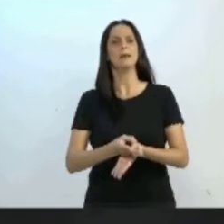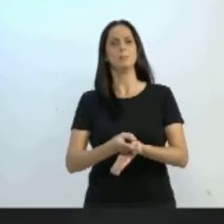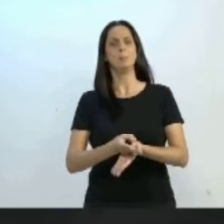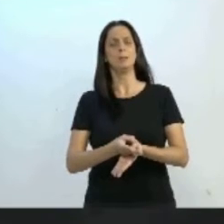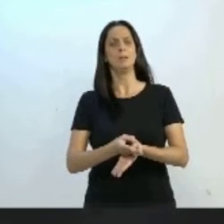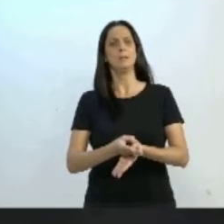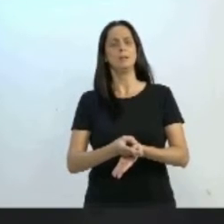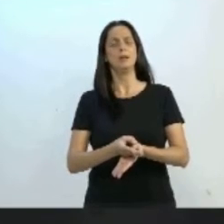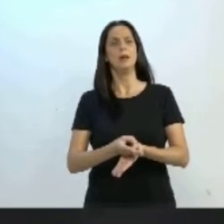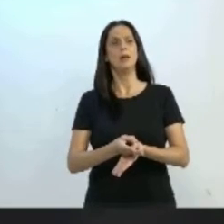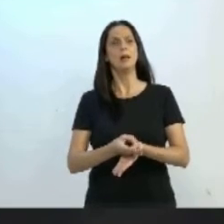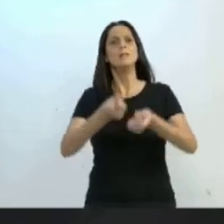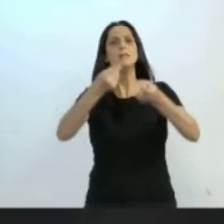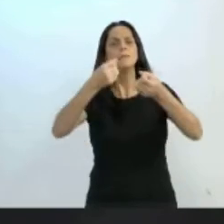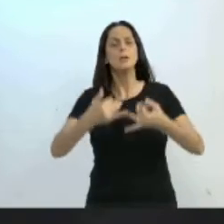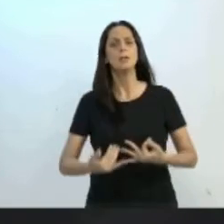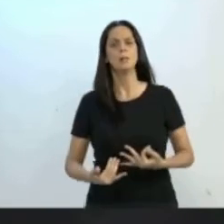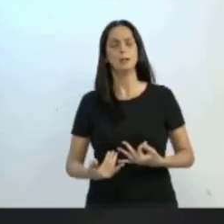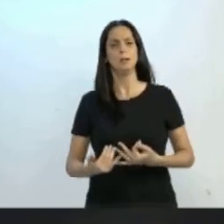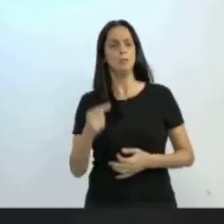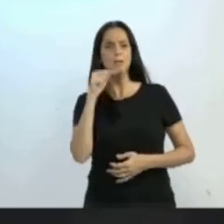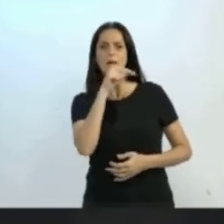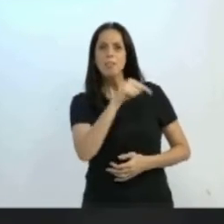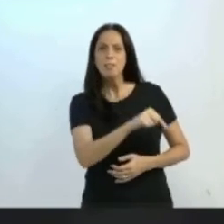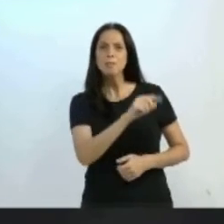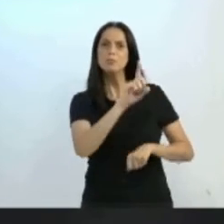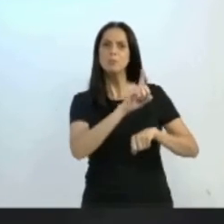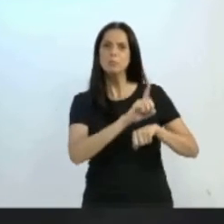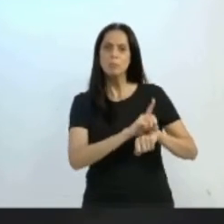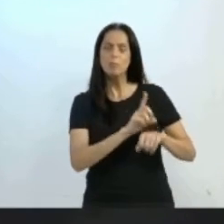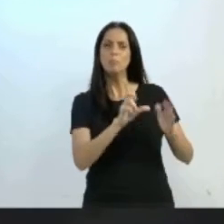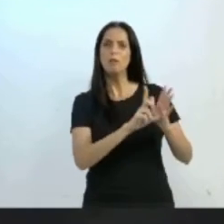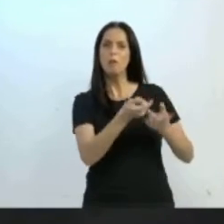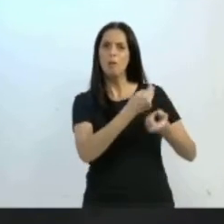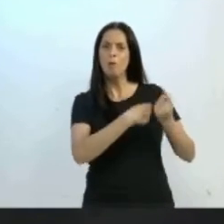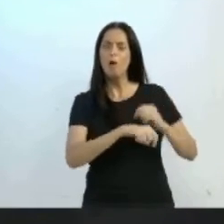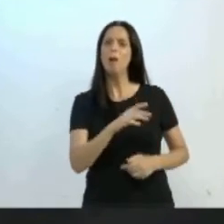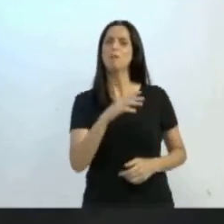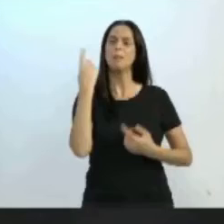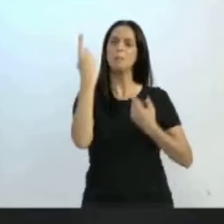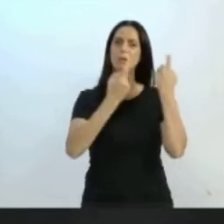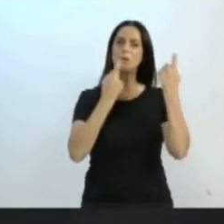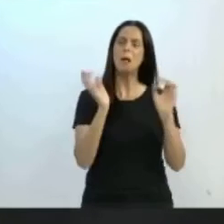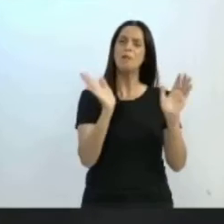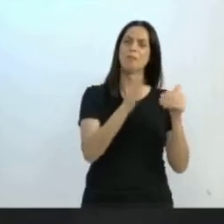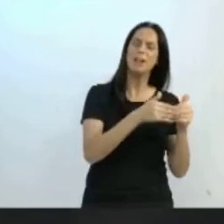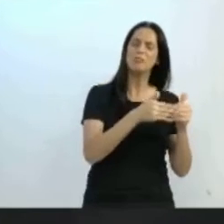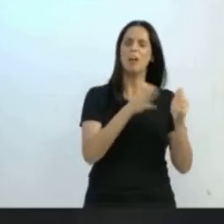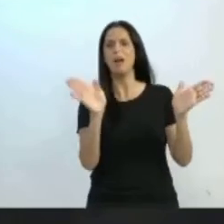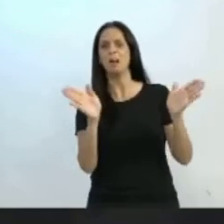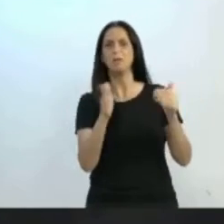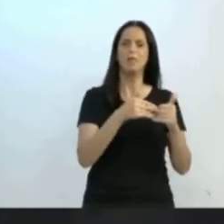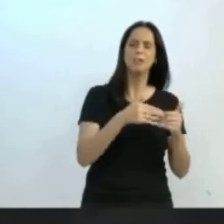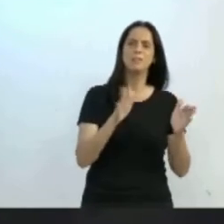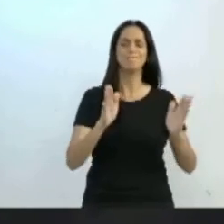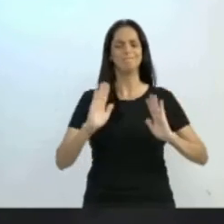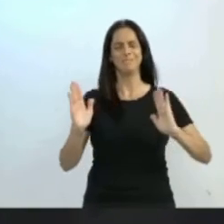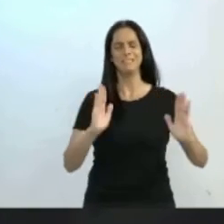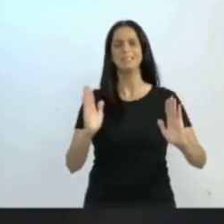proprietário do Comércio né com esse fecha não fecha devido até o colocando aqui Vereador Marcos da Rosa colocar E aí